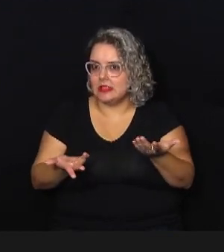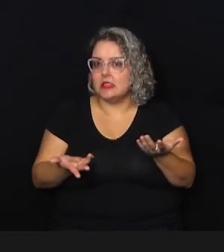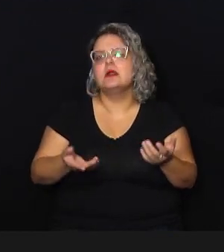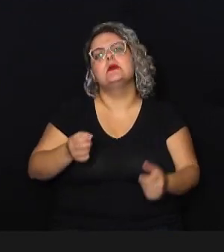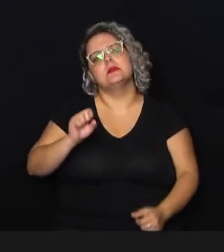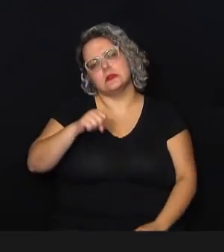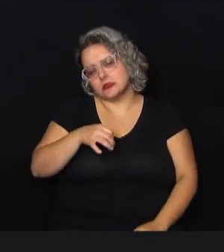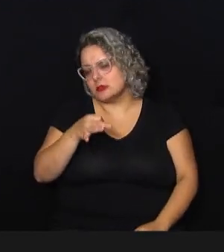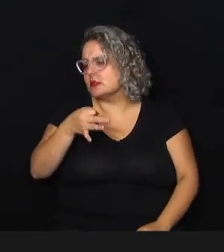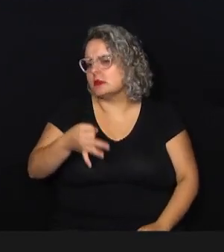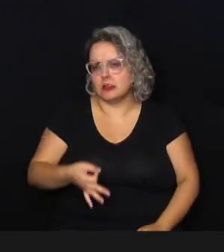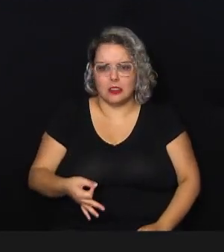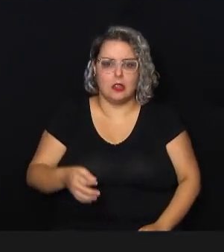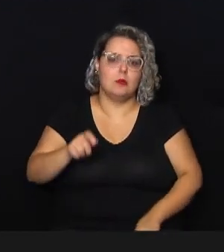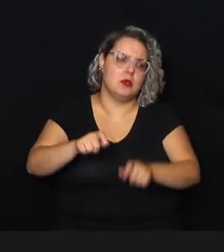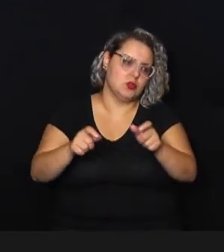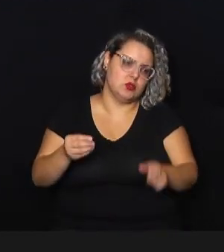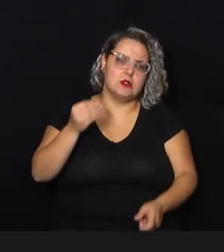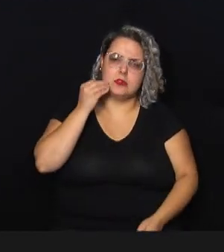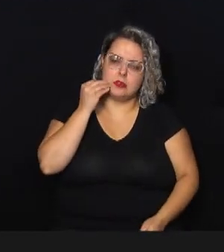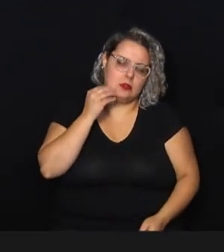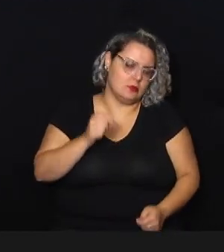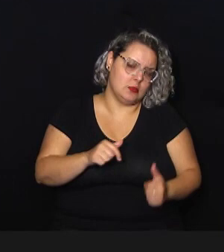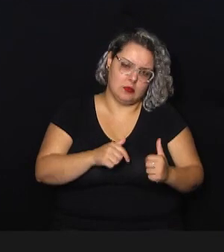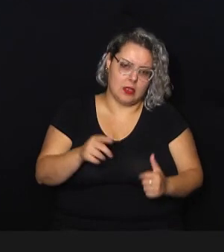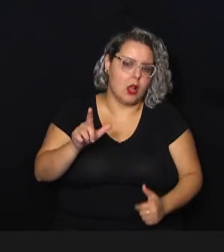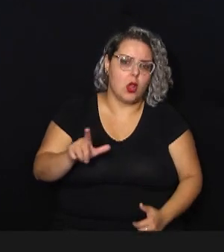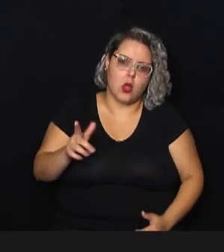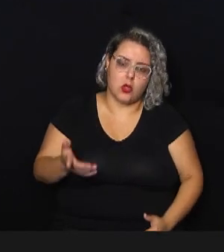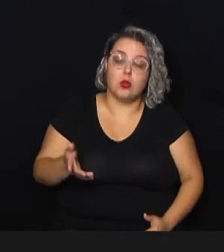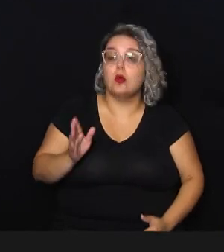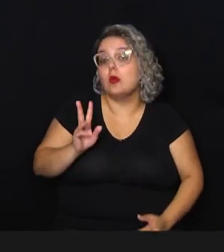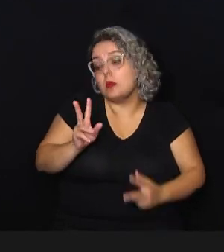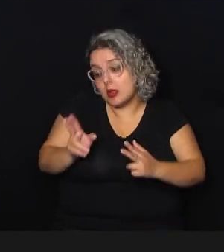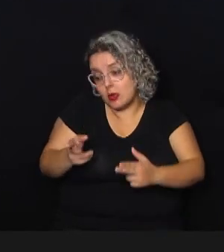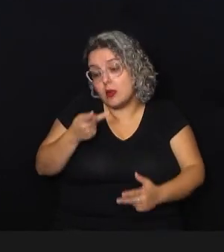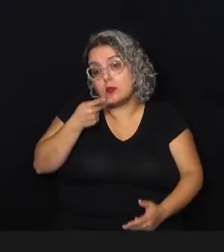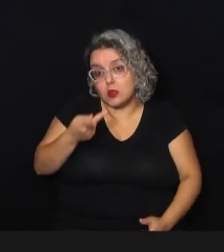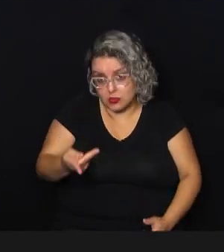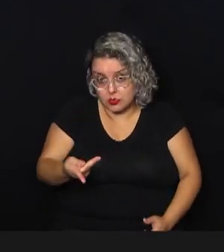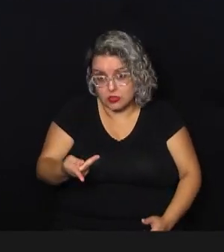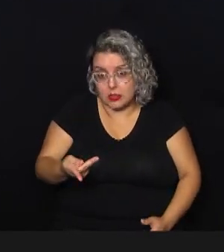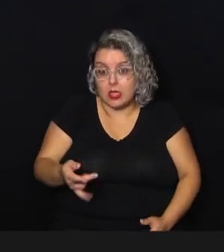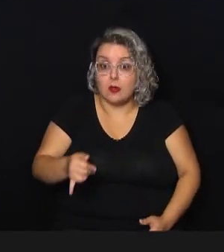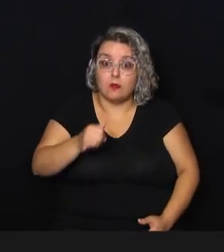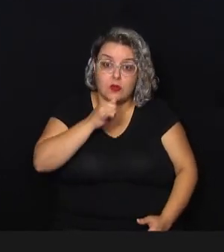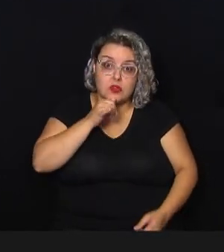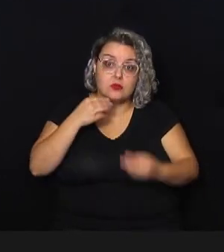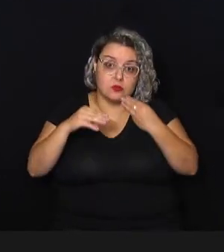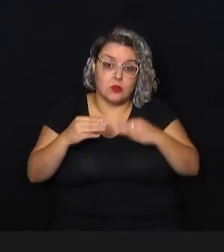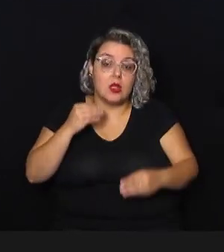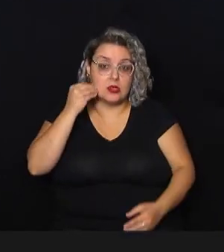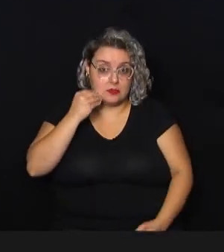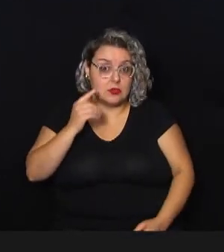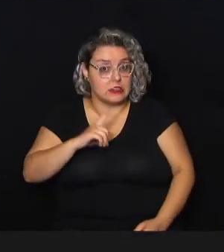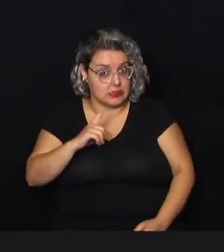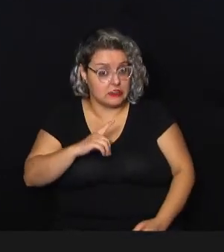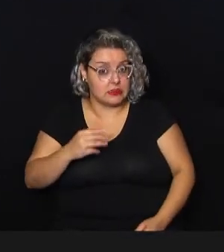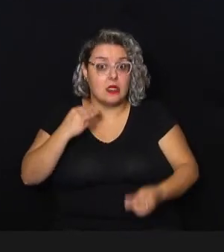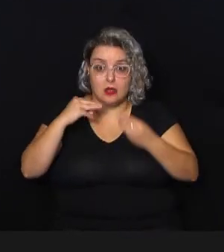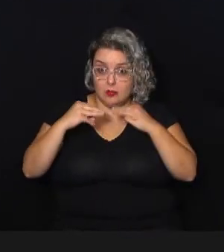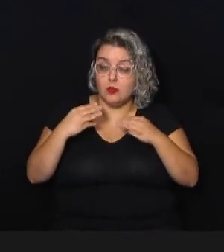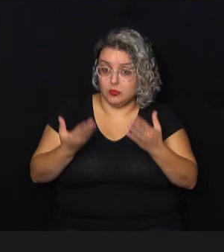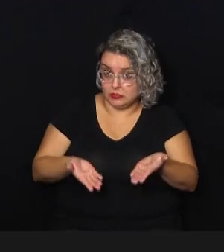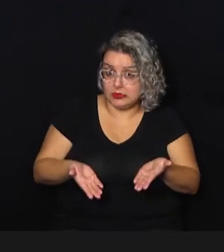tentando tirar vantagem. Mas, como eu disse, o exemplo da música, a experiência que a gente teve da